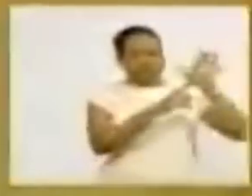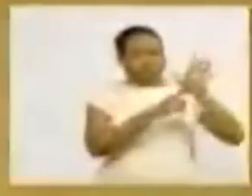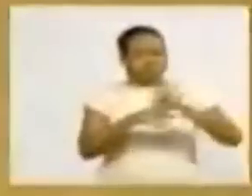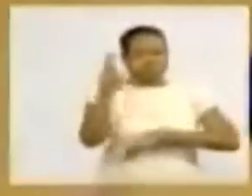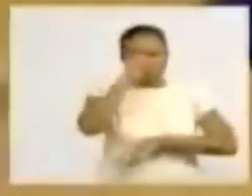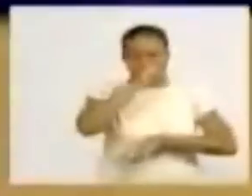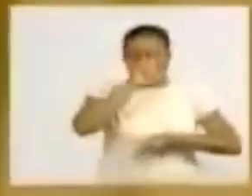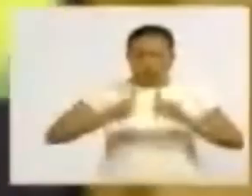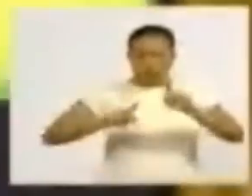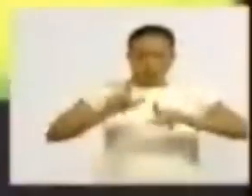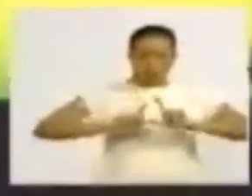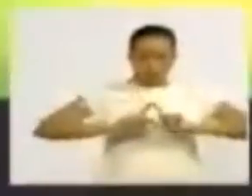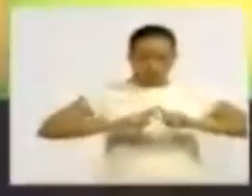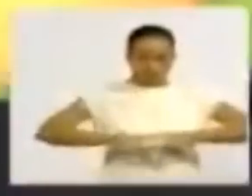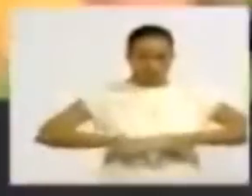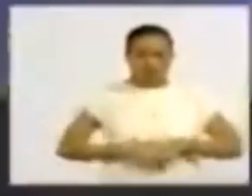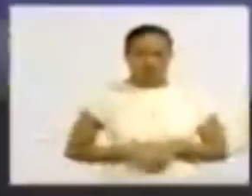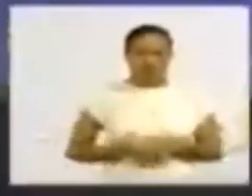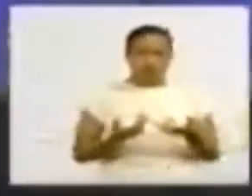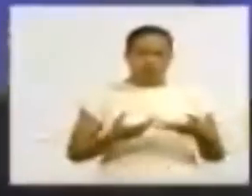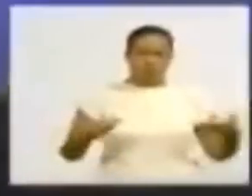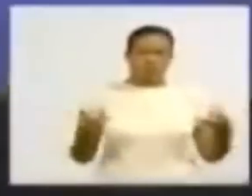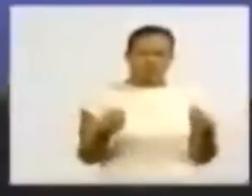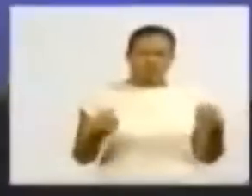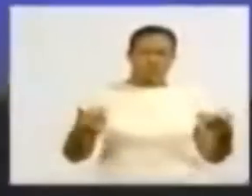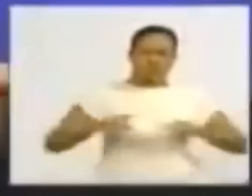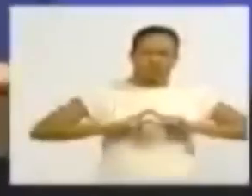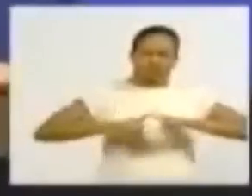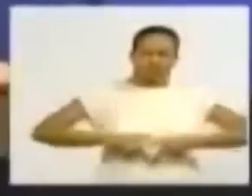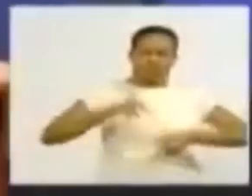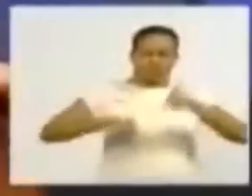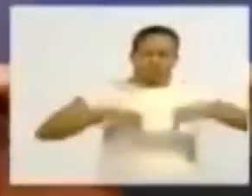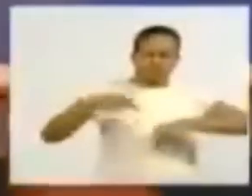manifestou na história de Israel e foram tantos os equívocos na compreensão.